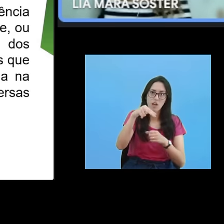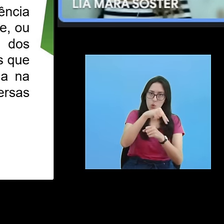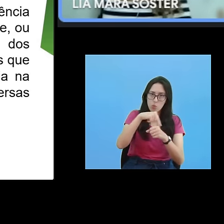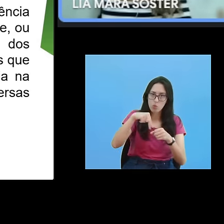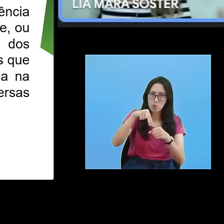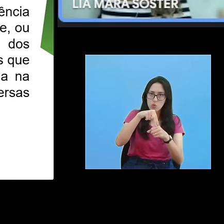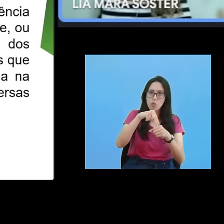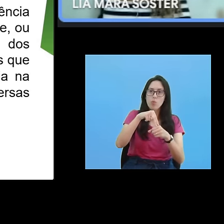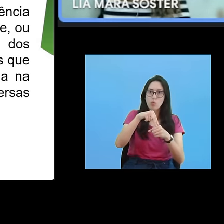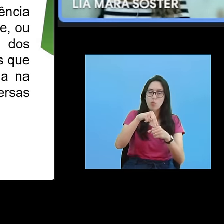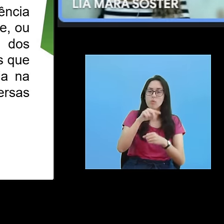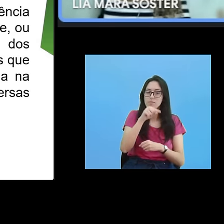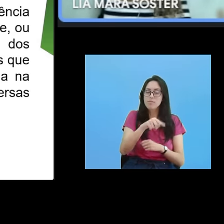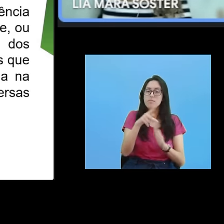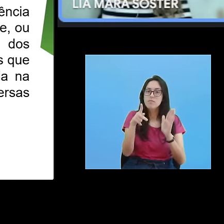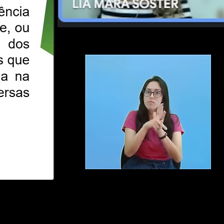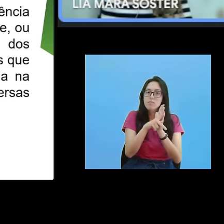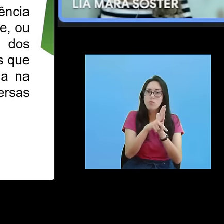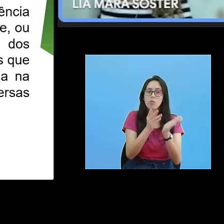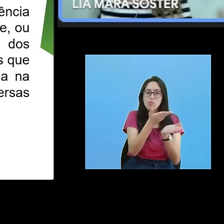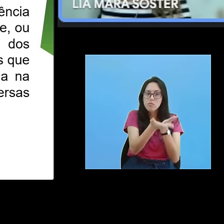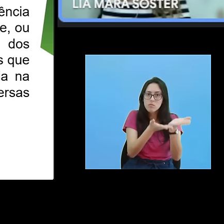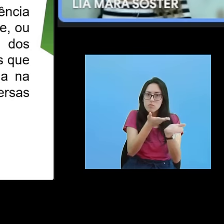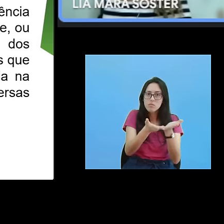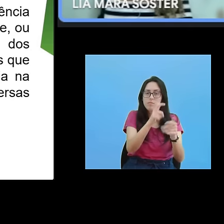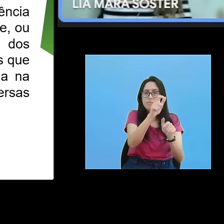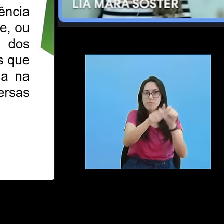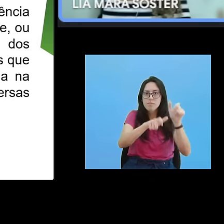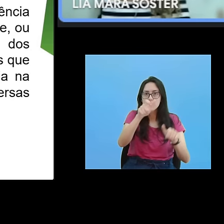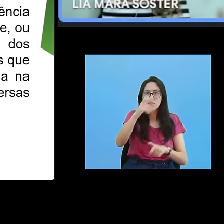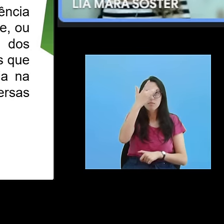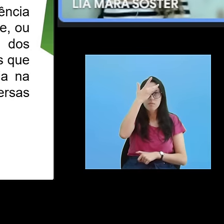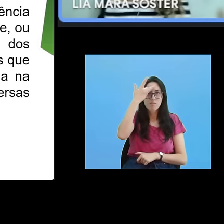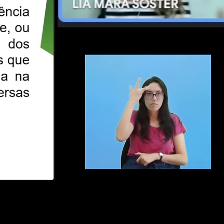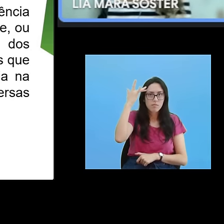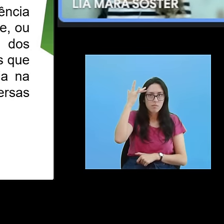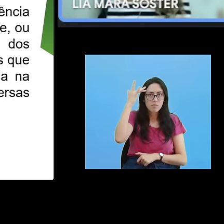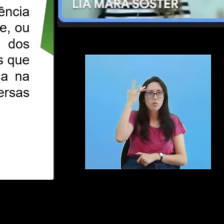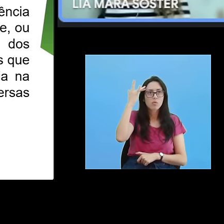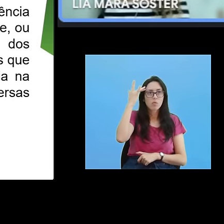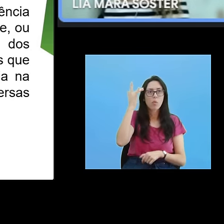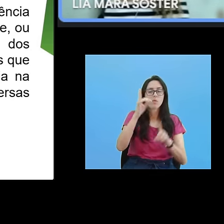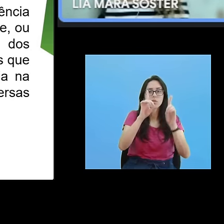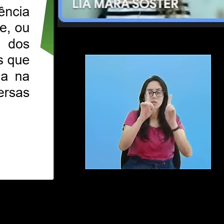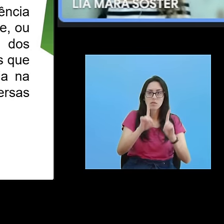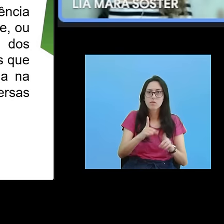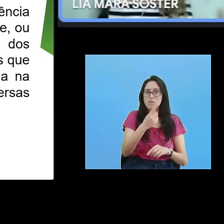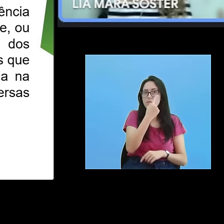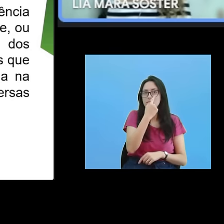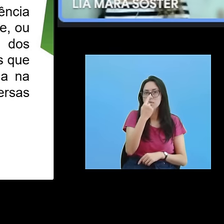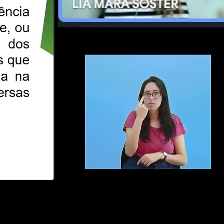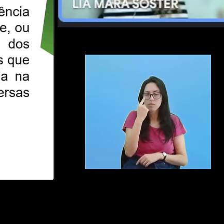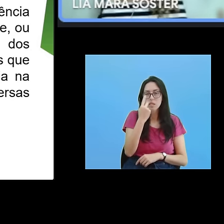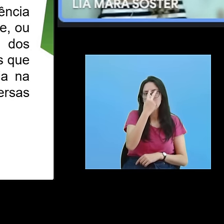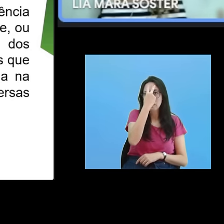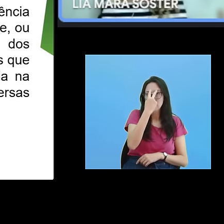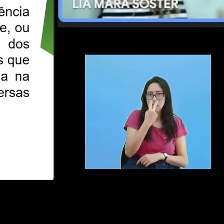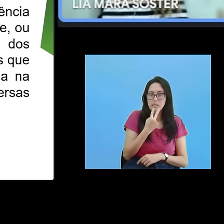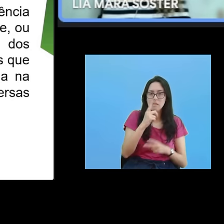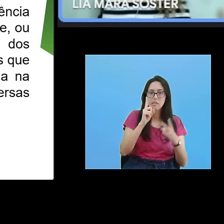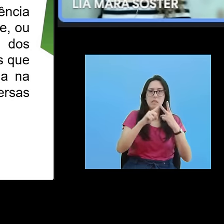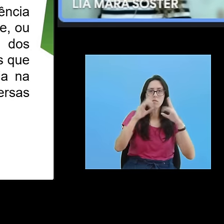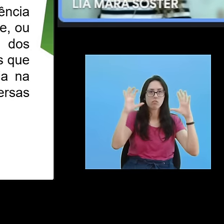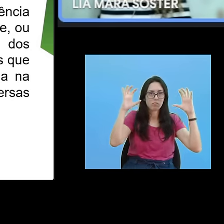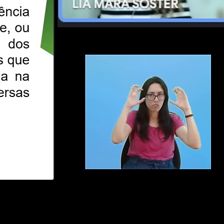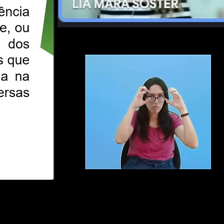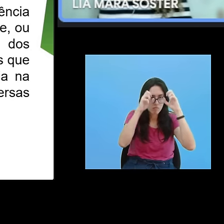está voltado para o atendimento das pessoas, né, com deficiência visual, ou seja, pessoas que têm cegueira, baixa visão